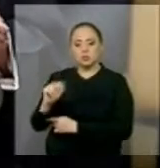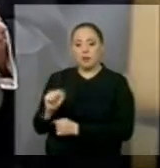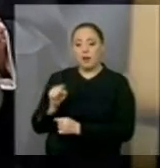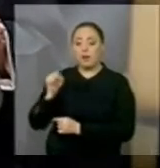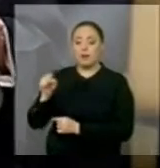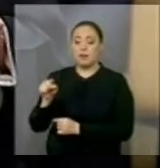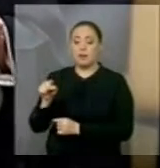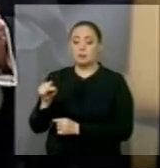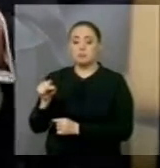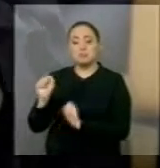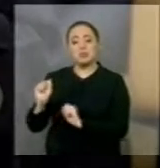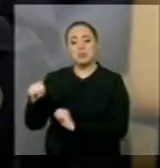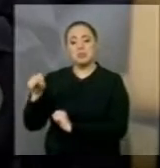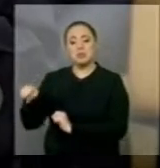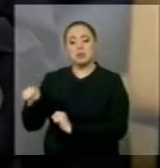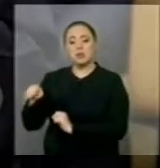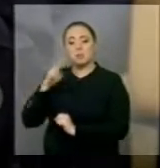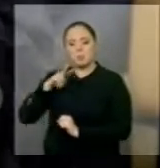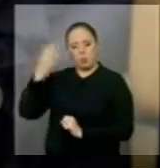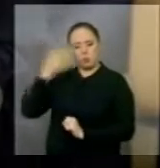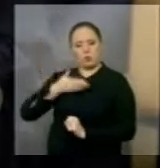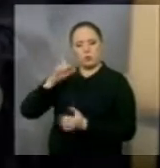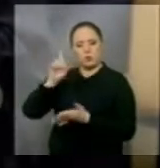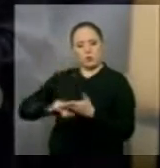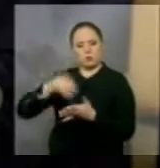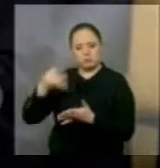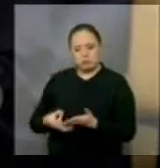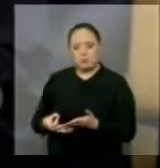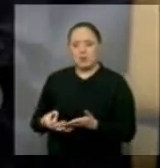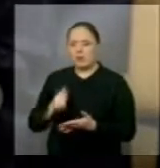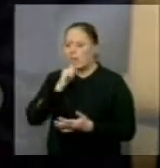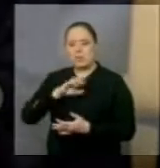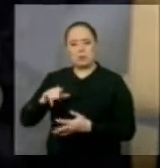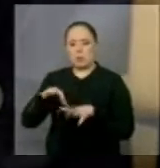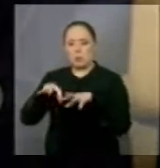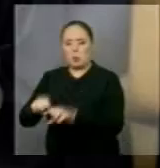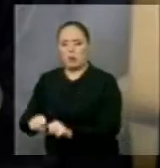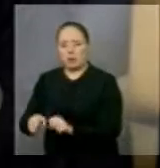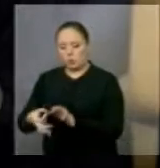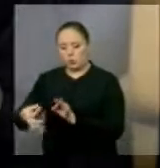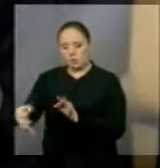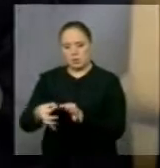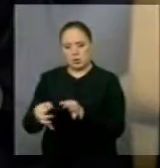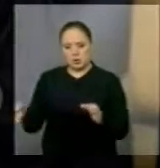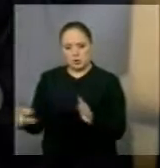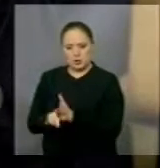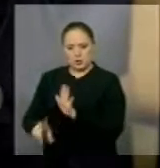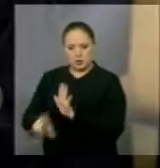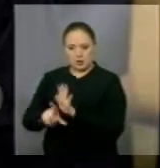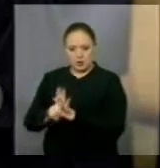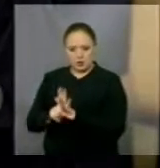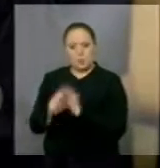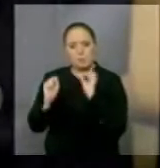final pode sim, quando ele comprovar que a área não está sendo ocupada dentro dos limites estabelecidos pela